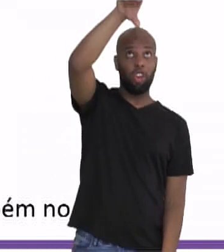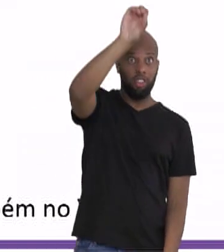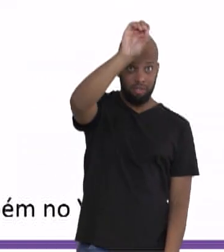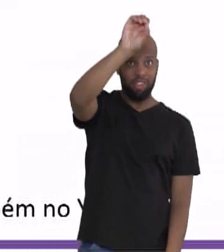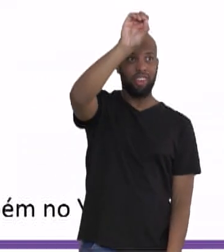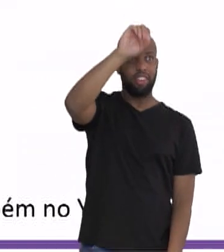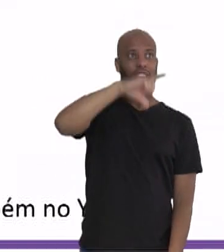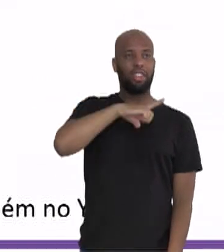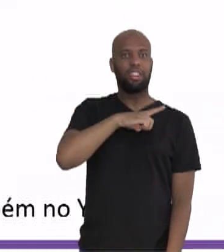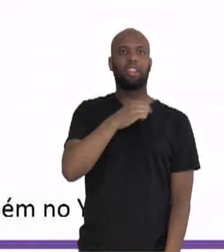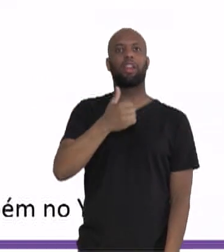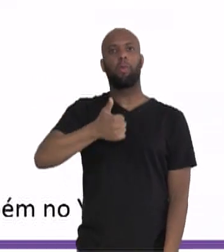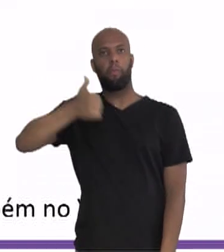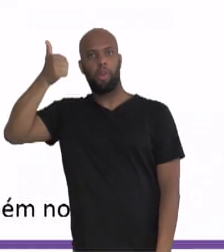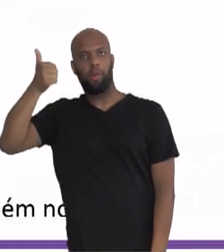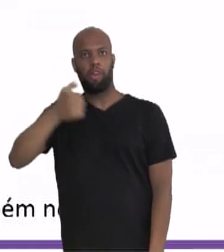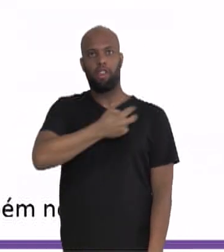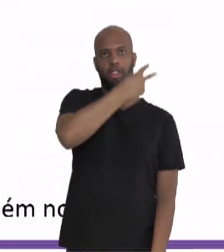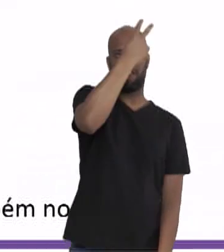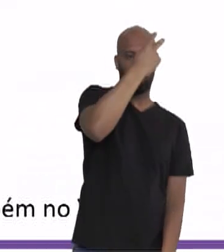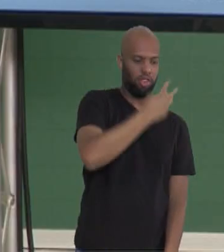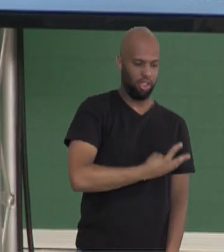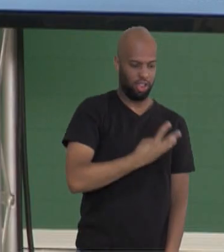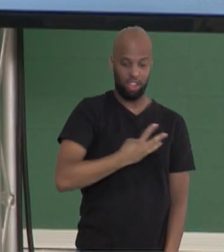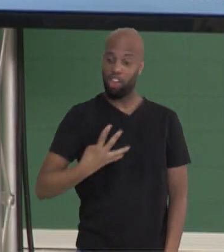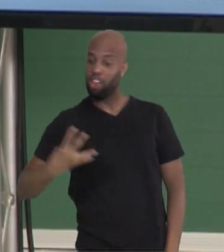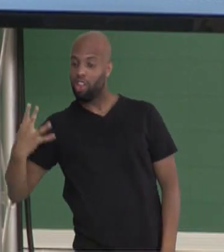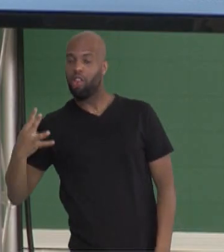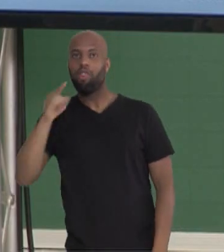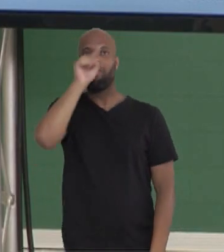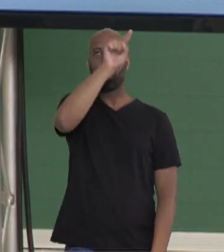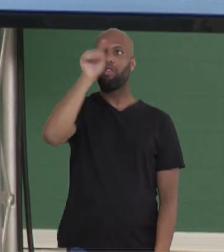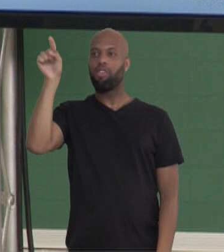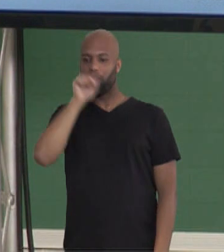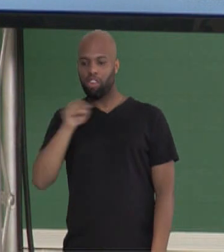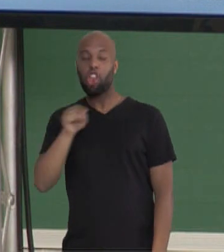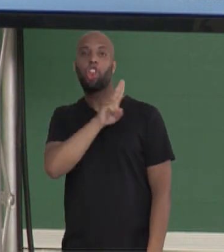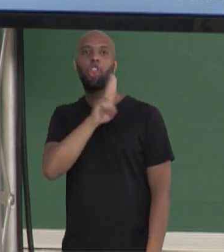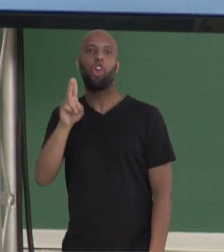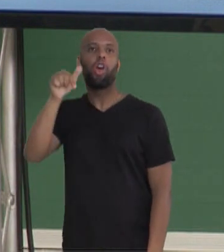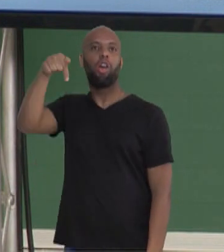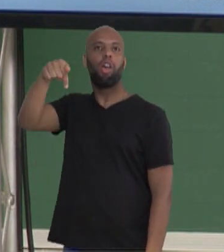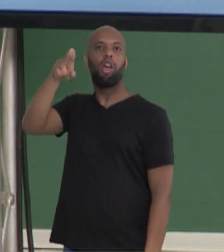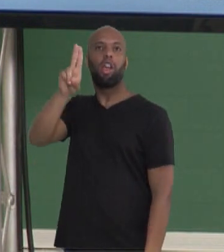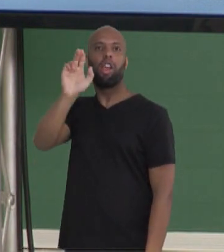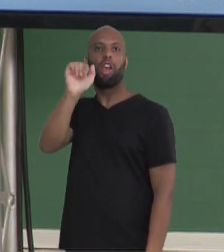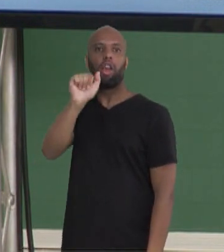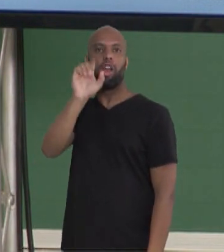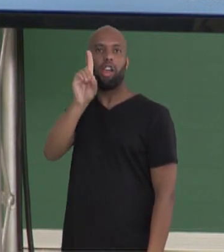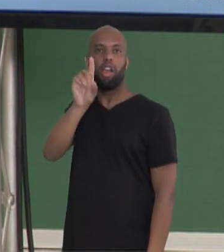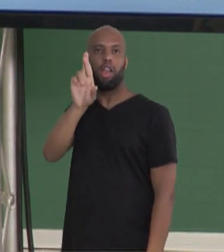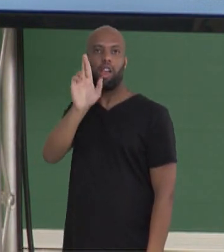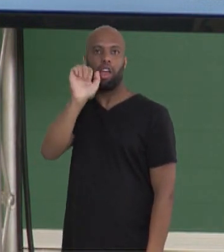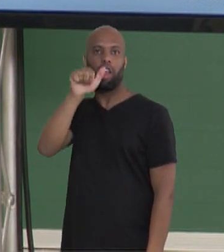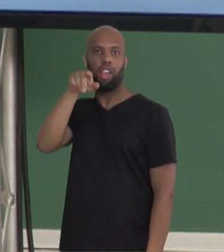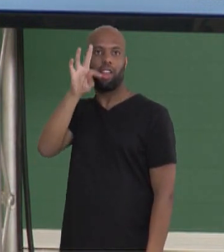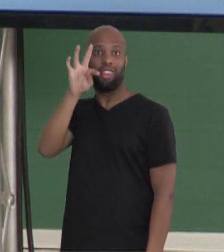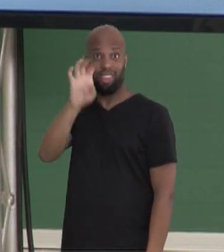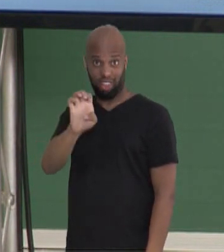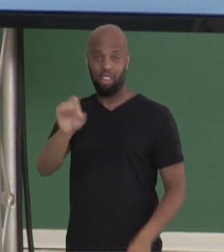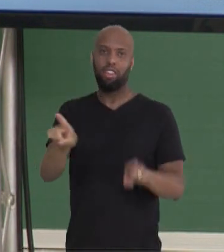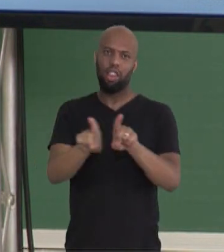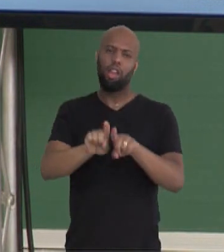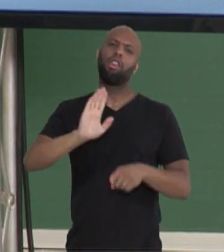do primeiro, segundo, terceiro e quarto quadrante, tá? Que a gente já também estudou um pouquinho dessa questão dos